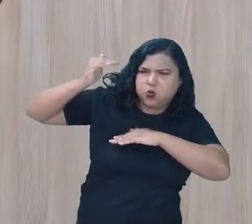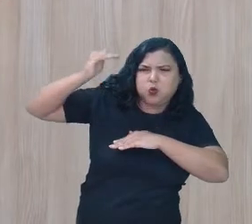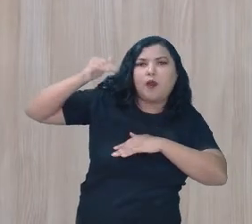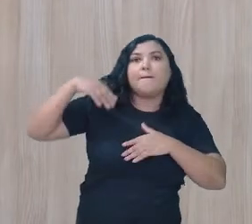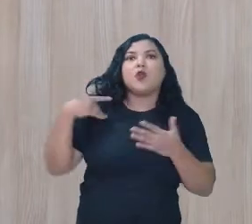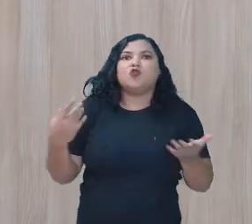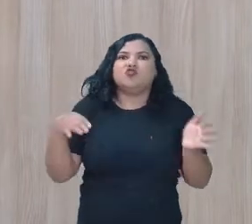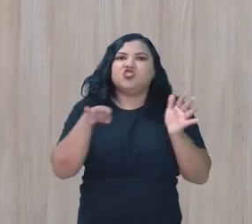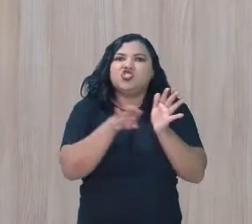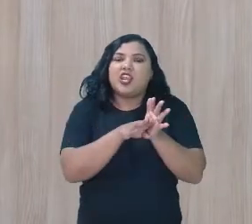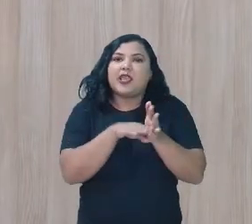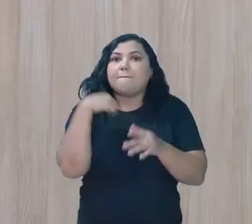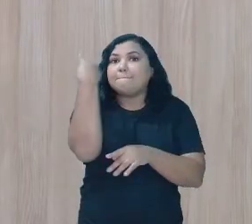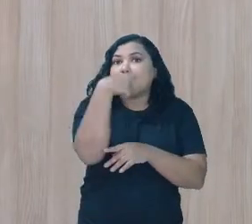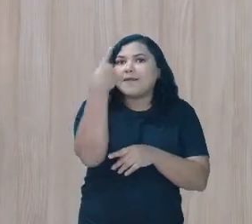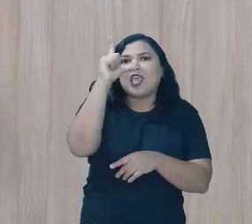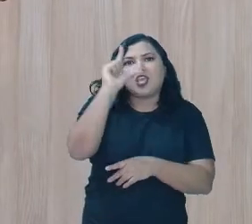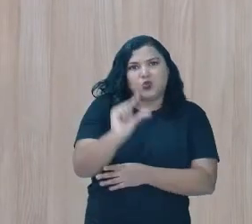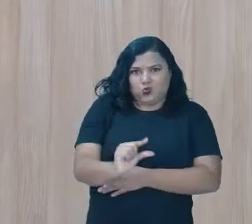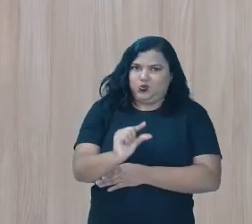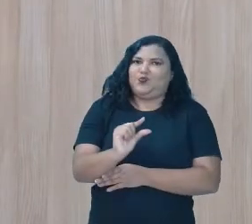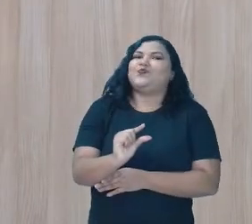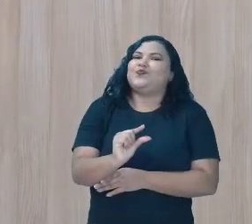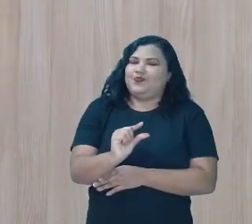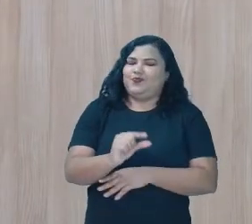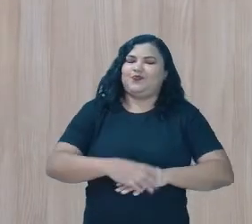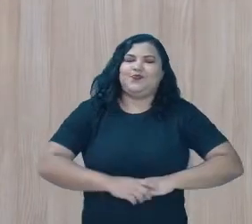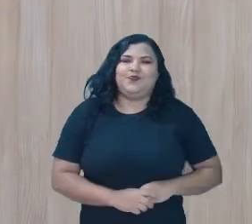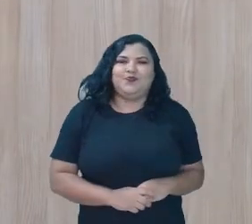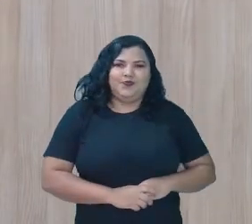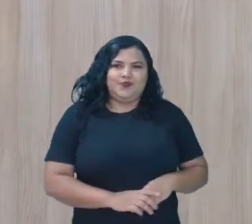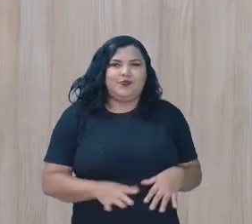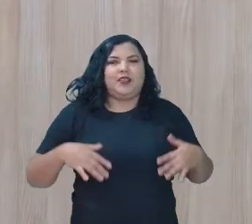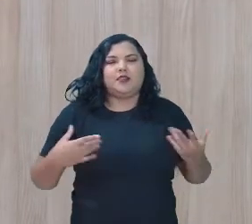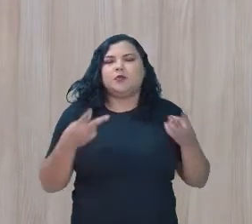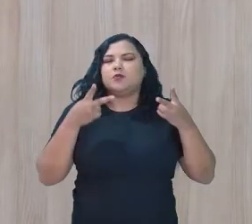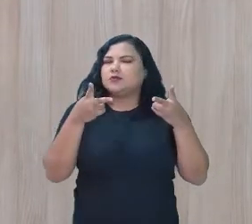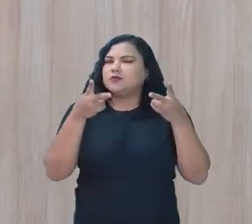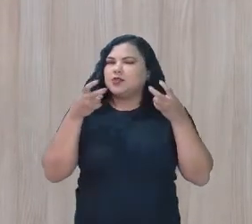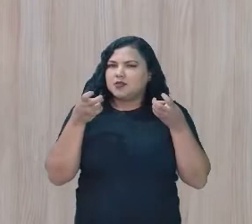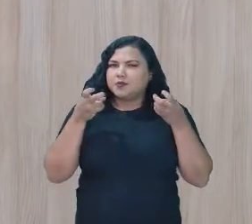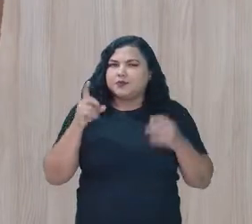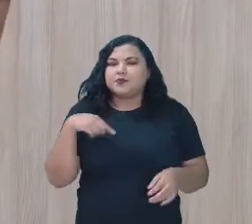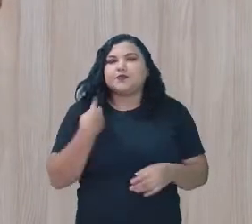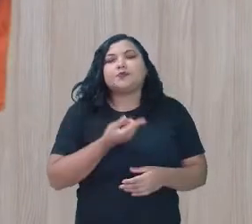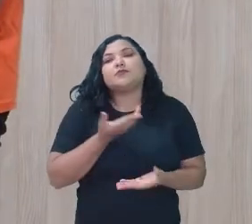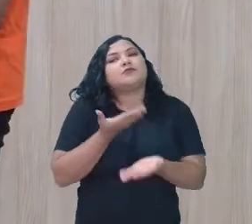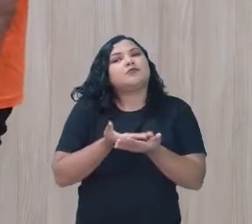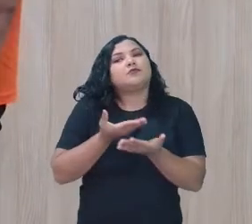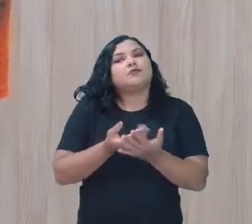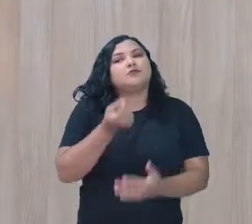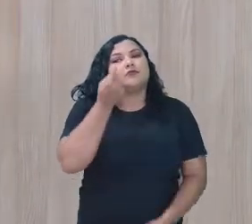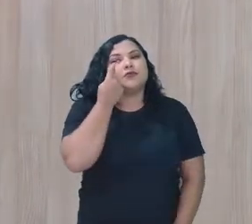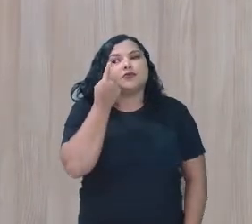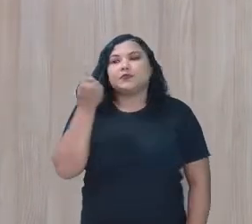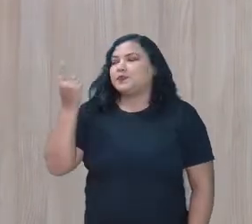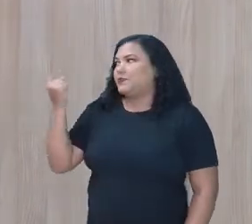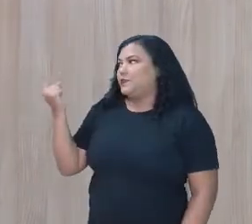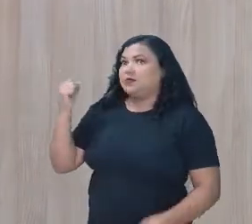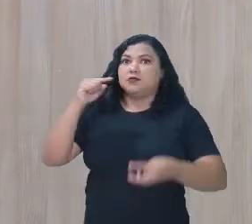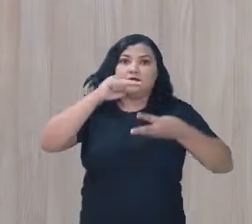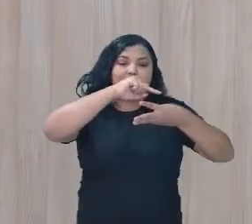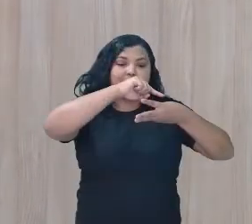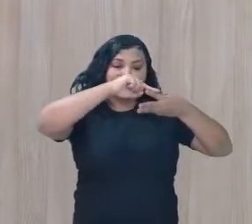Para que eu chegue lá no meu destino em um tempo menor. Então, note que estamos trabalhando aqui com a ideia de